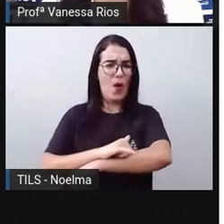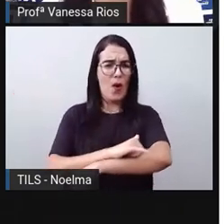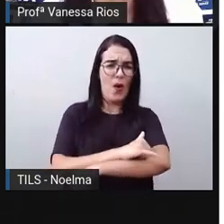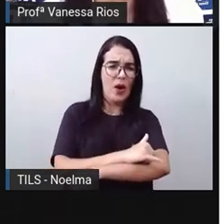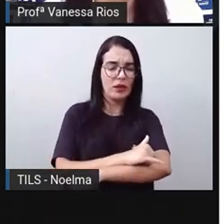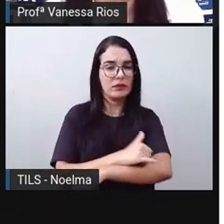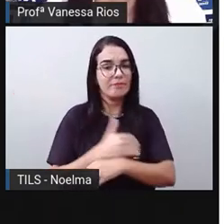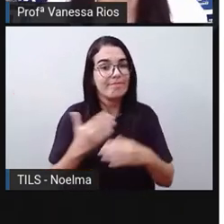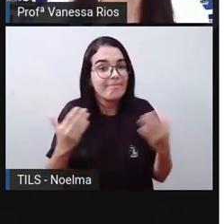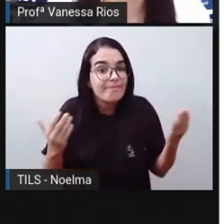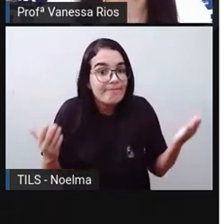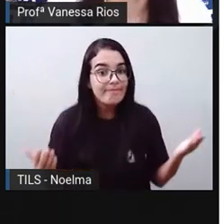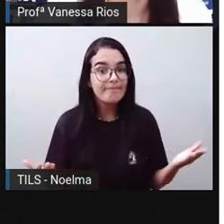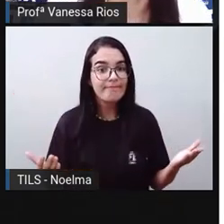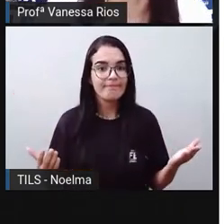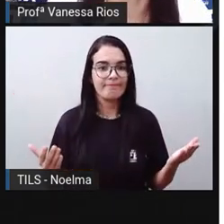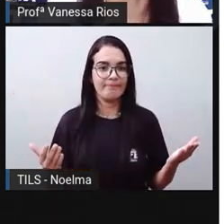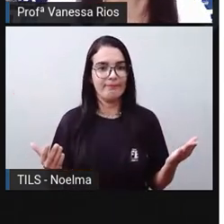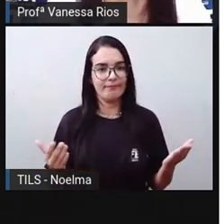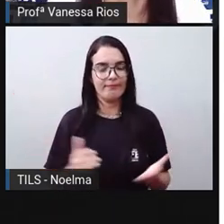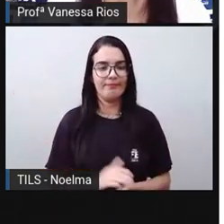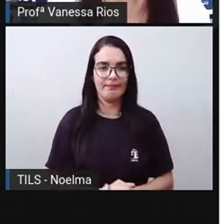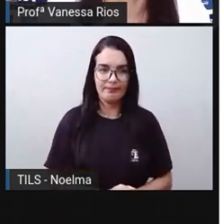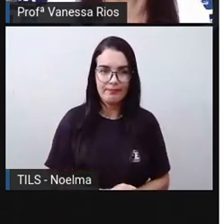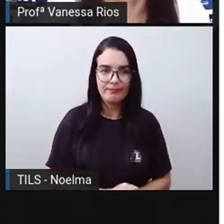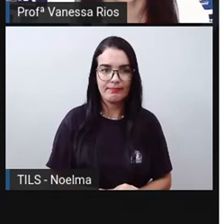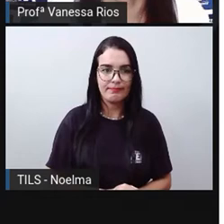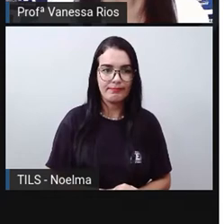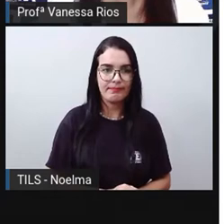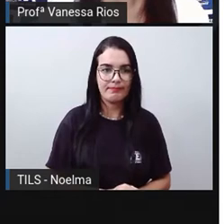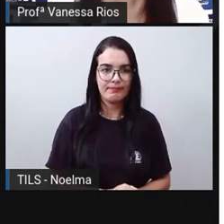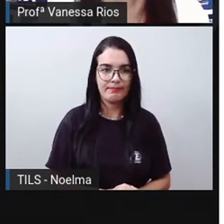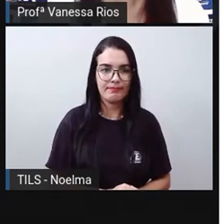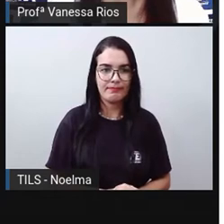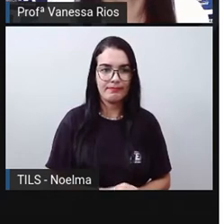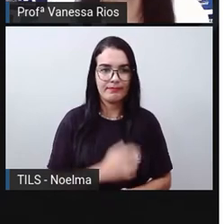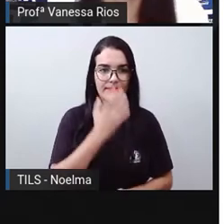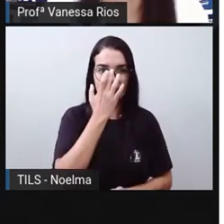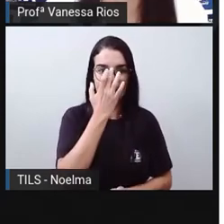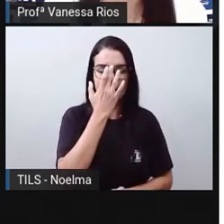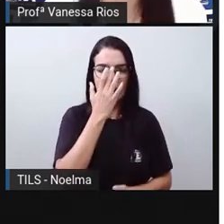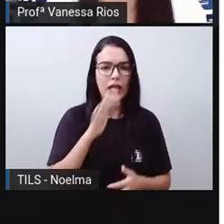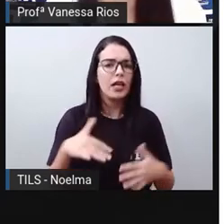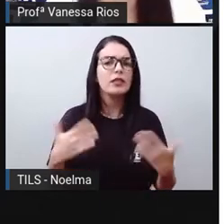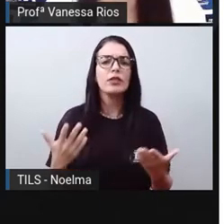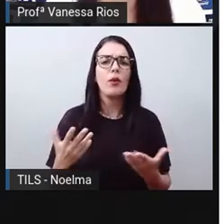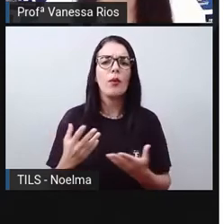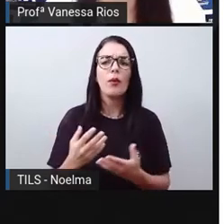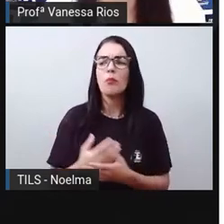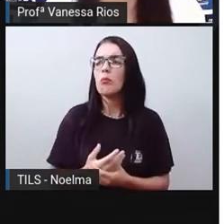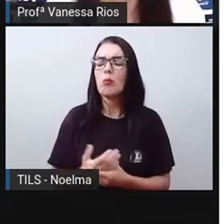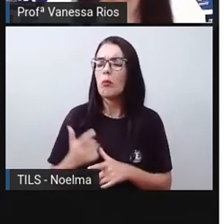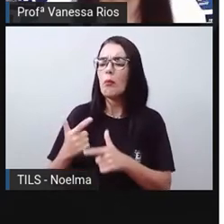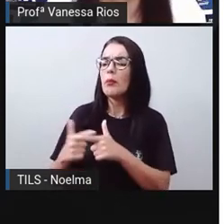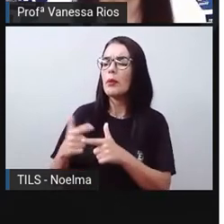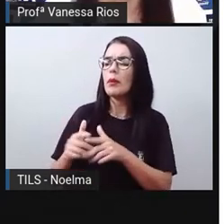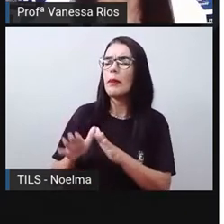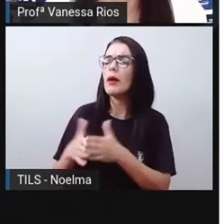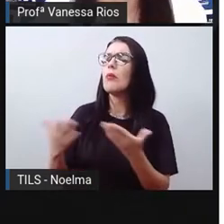está magra, ela se enxerga como uma pessoa gorda. E aí, qual o problema disso? Olhem